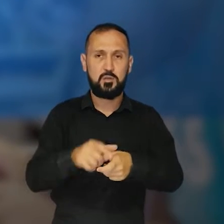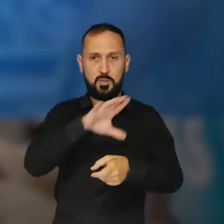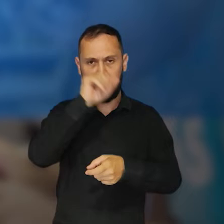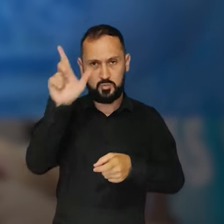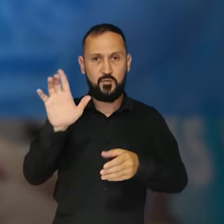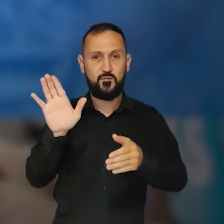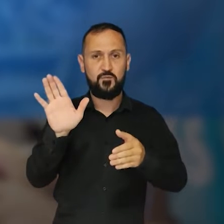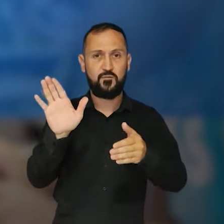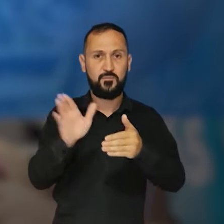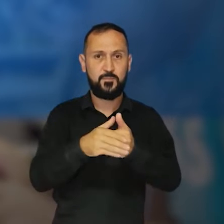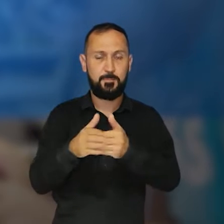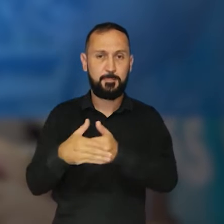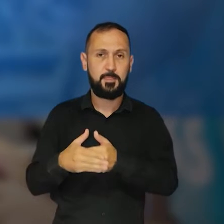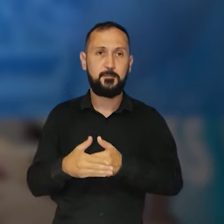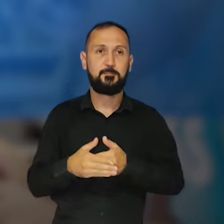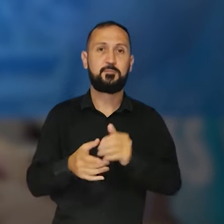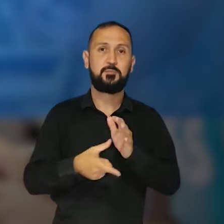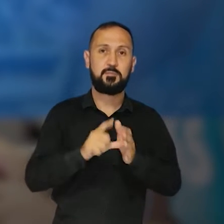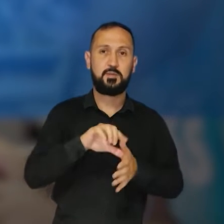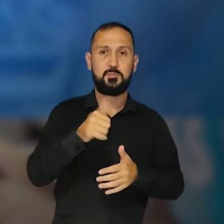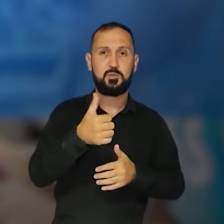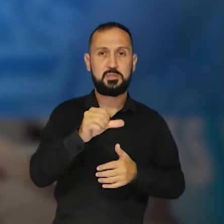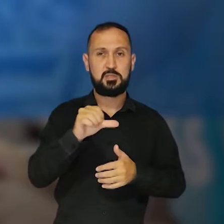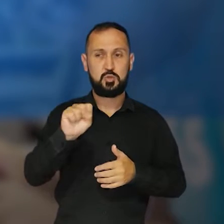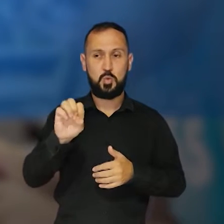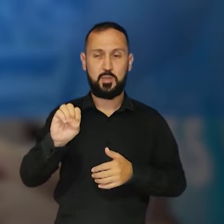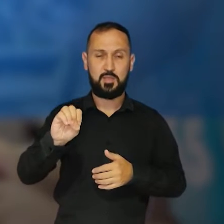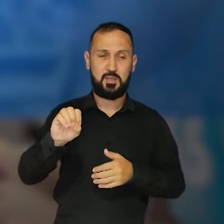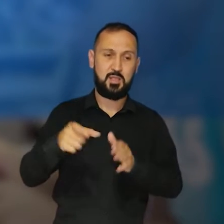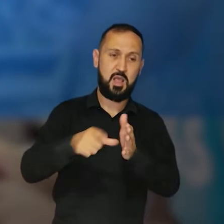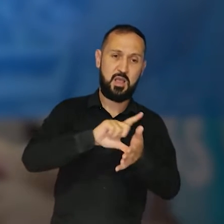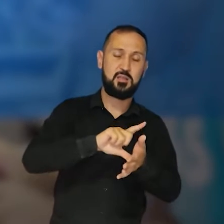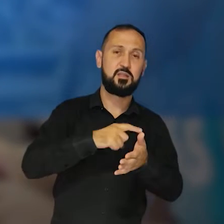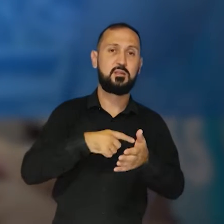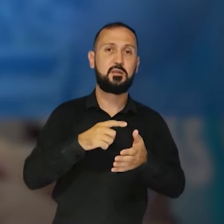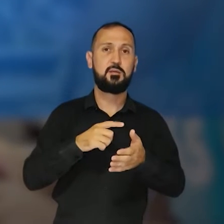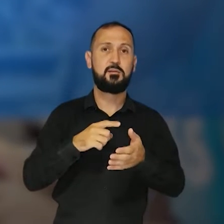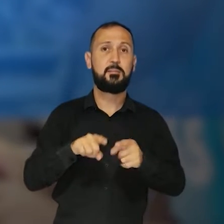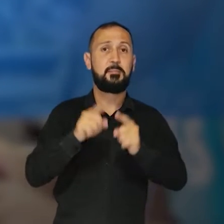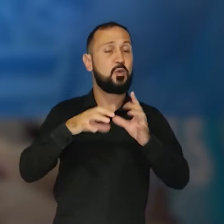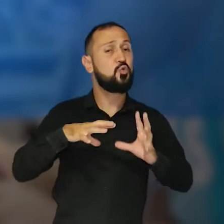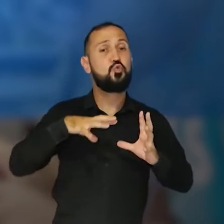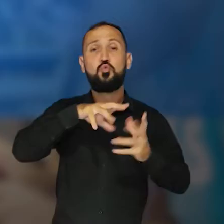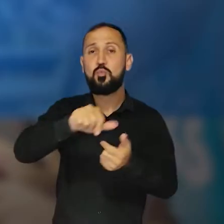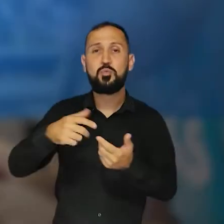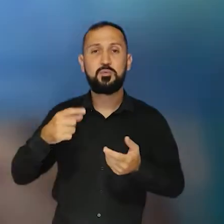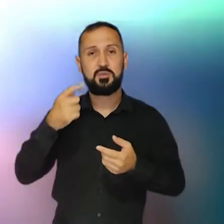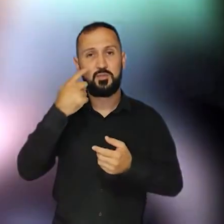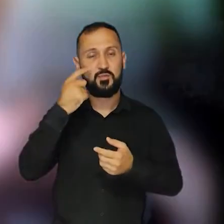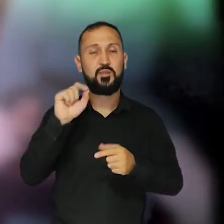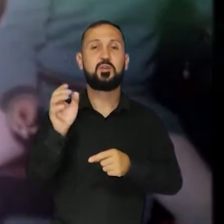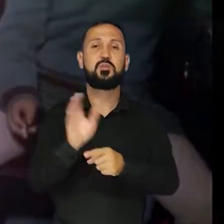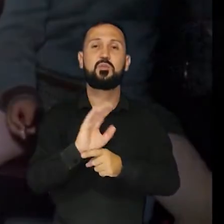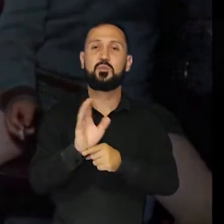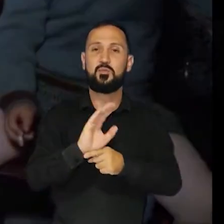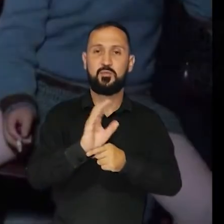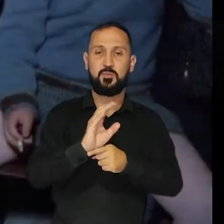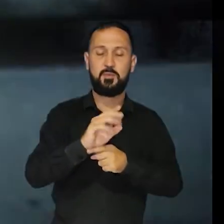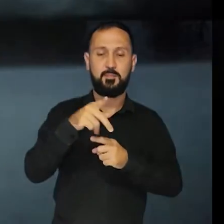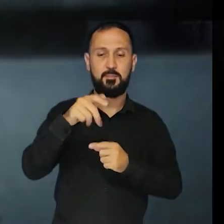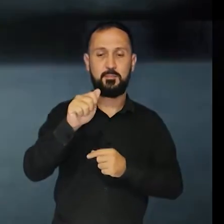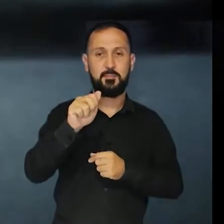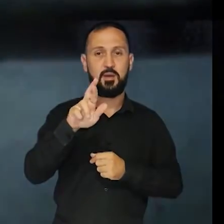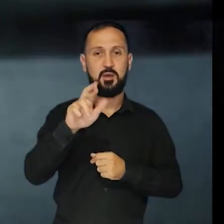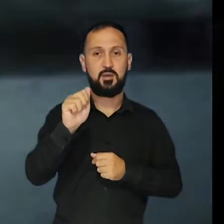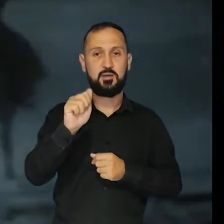cidadezinha pequena no Mato Grosso do Sul que foi criada anterior aos anos 80, é um fenômeno que acontece no mundo inteiro, né? A gente vê no